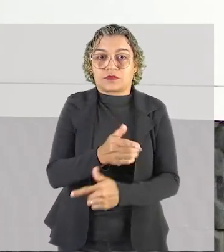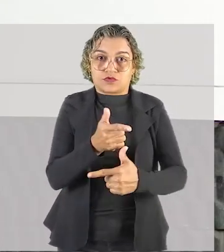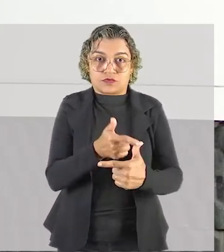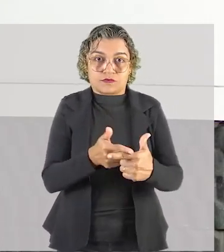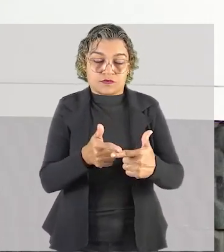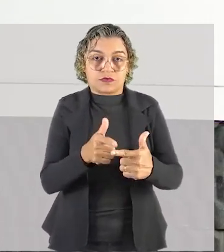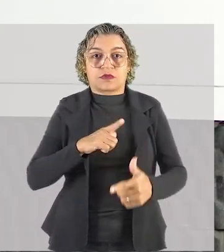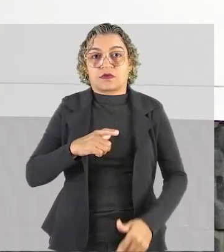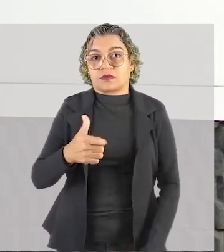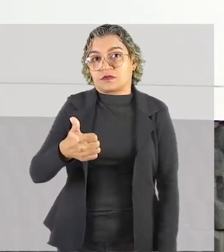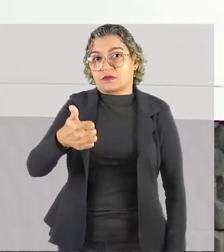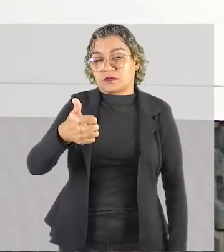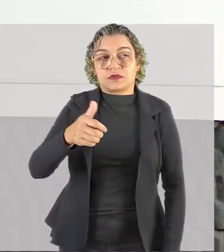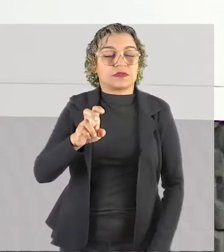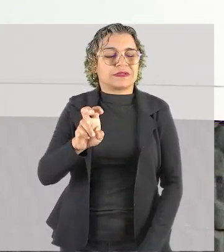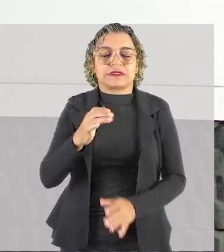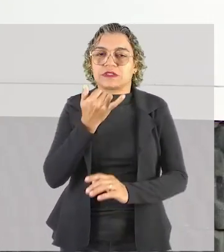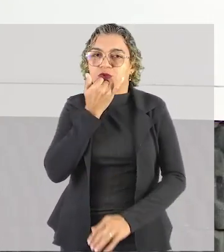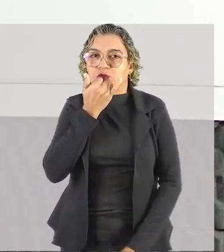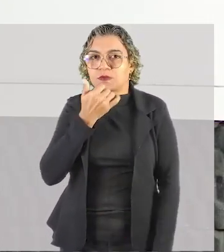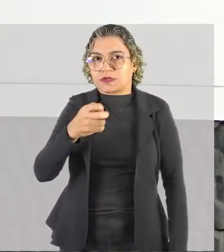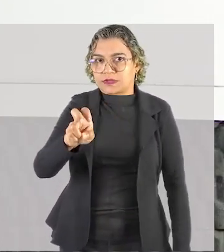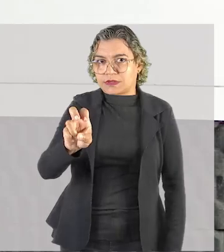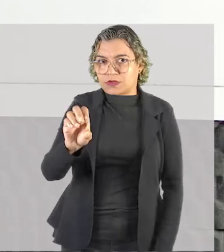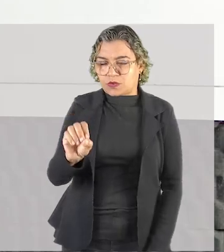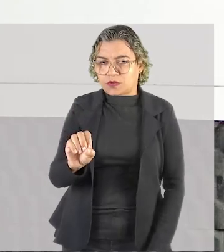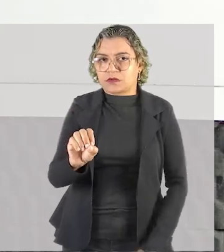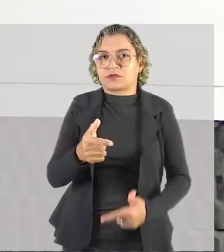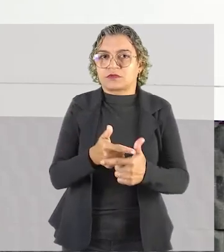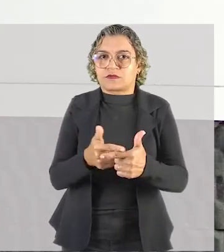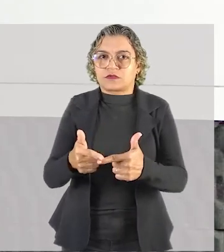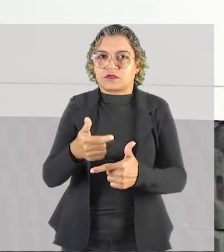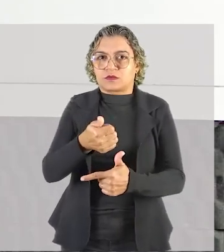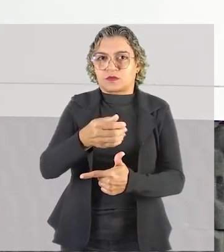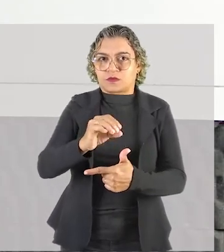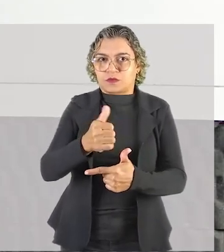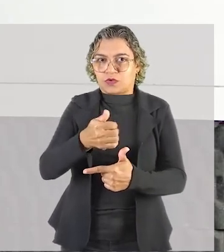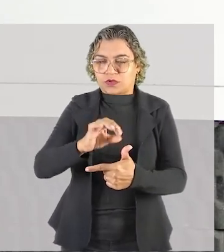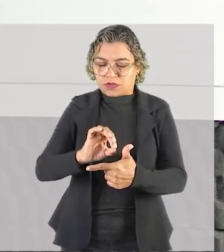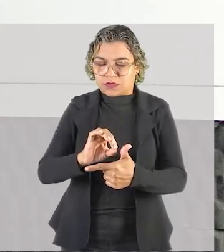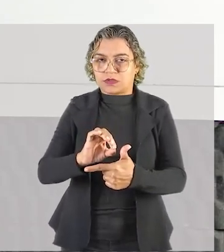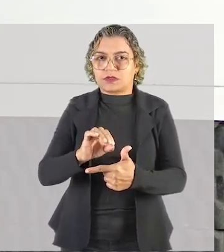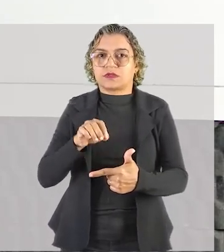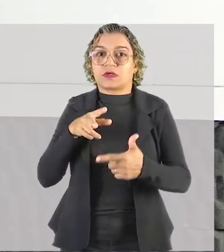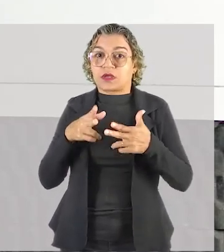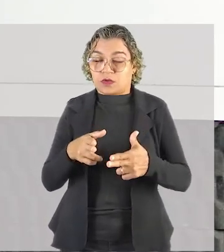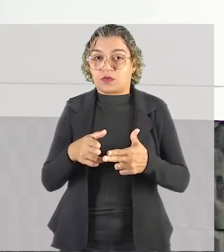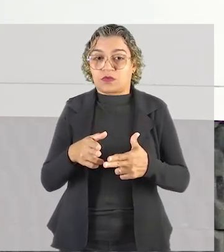50 dividido por 10 é igual